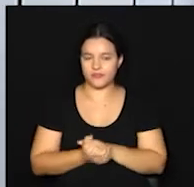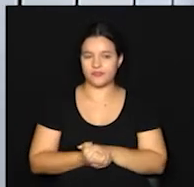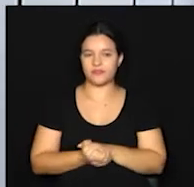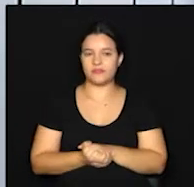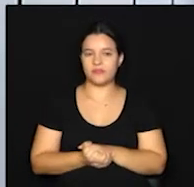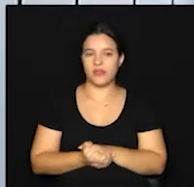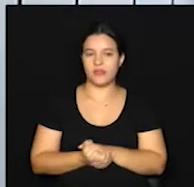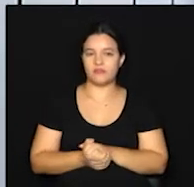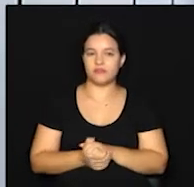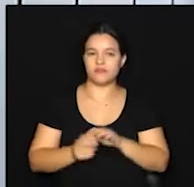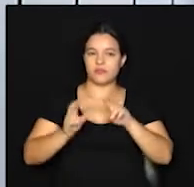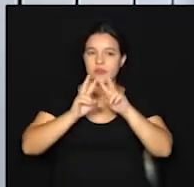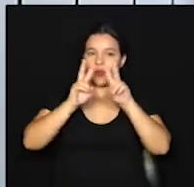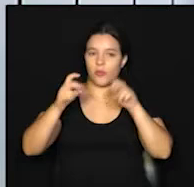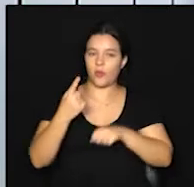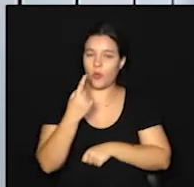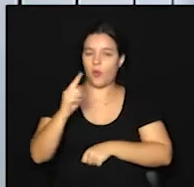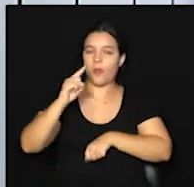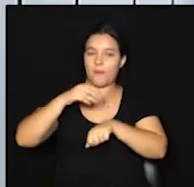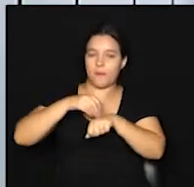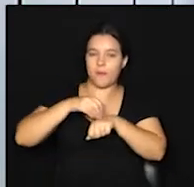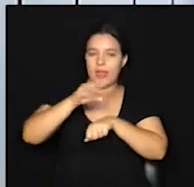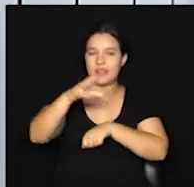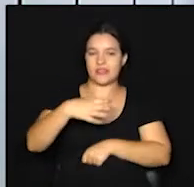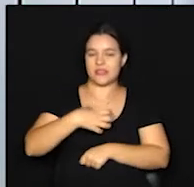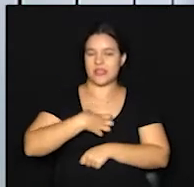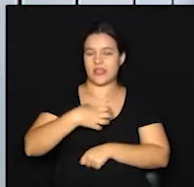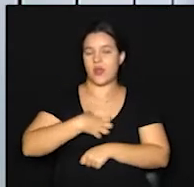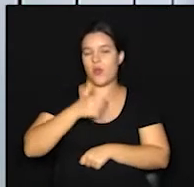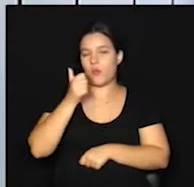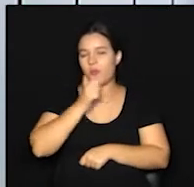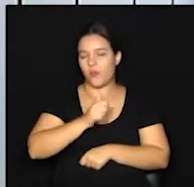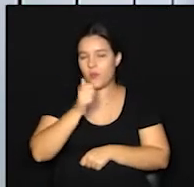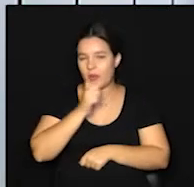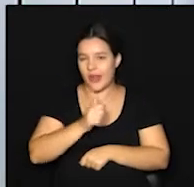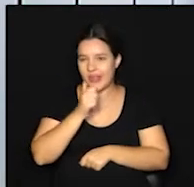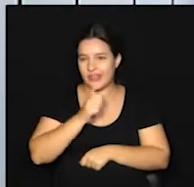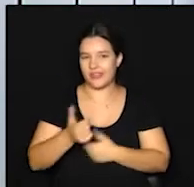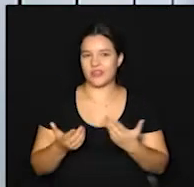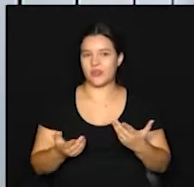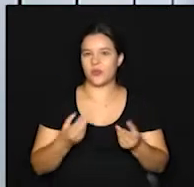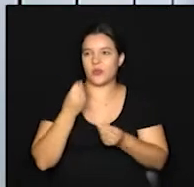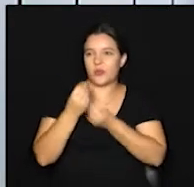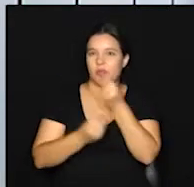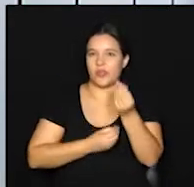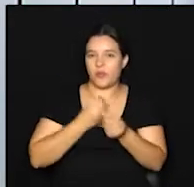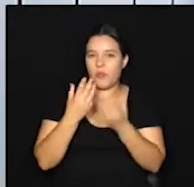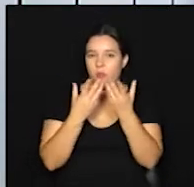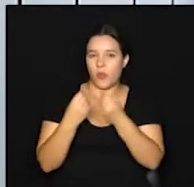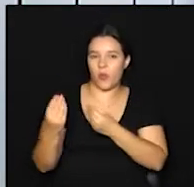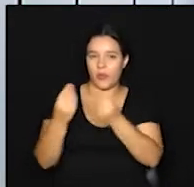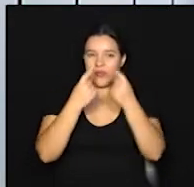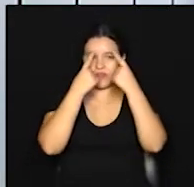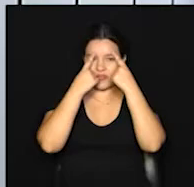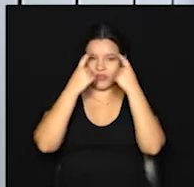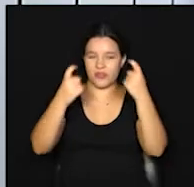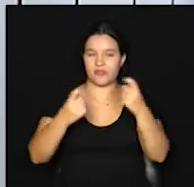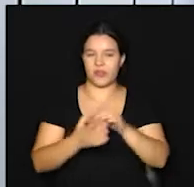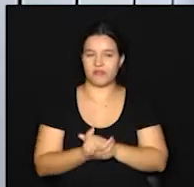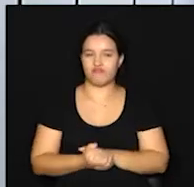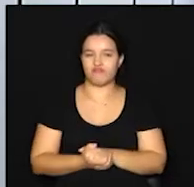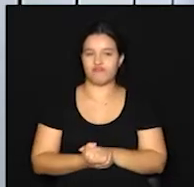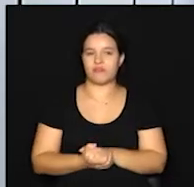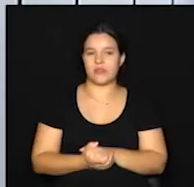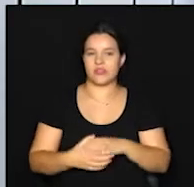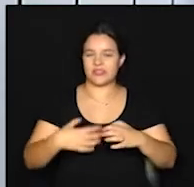última mensagem, eu acho que o sentimento dessa mulher que está fragilizada diante de tanta violência que ela sofre, pode ser um